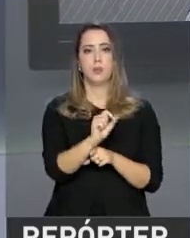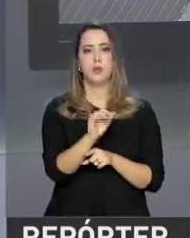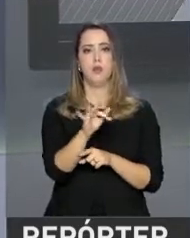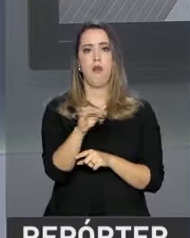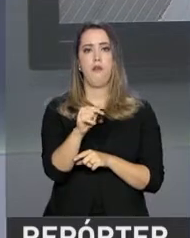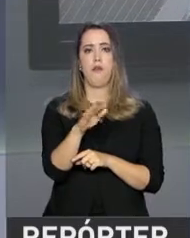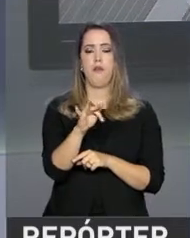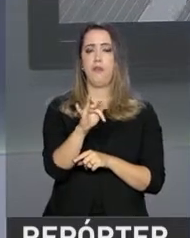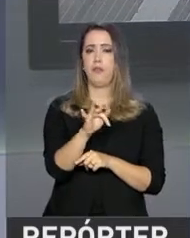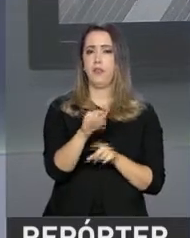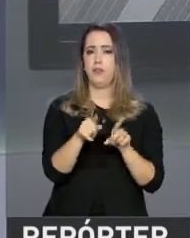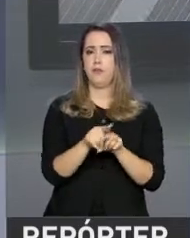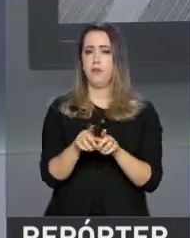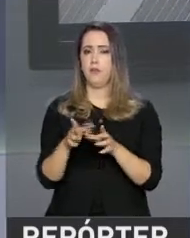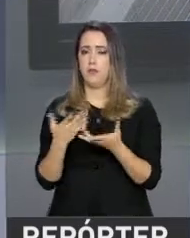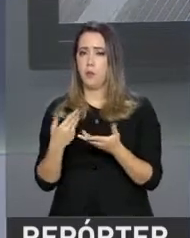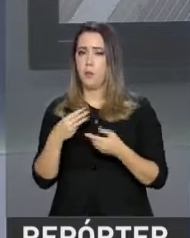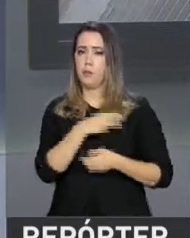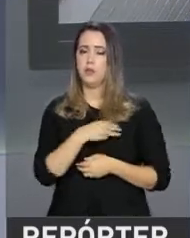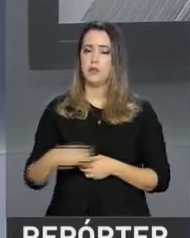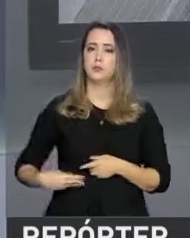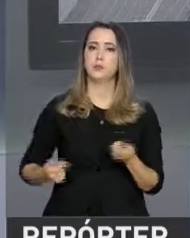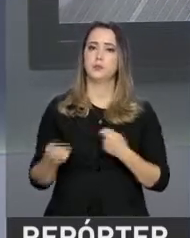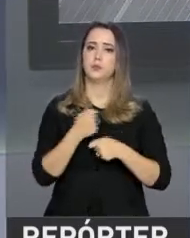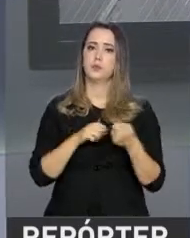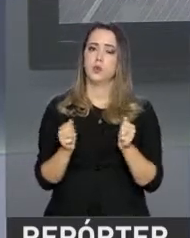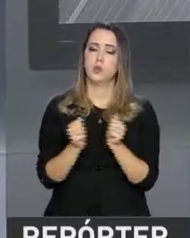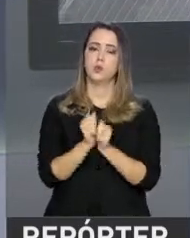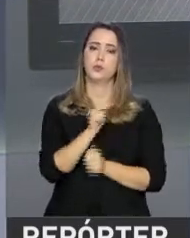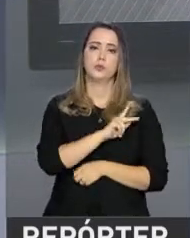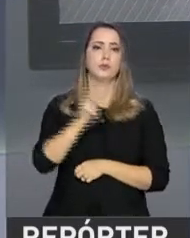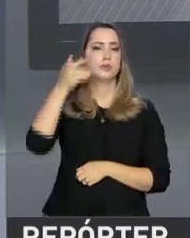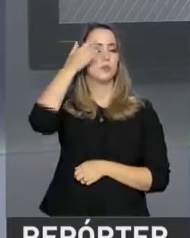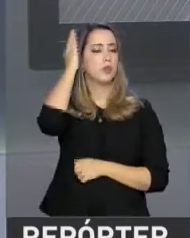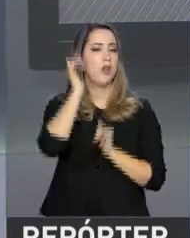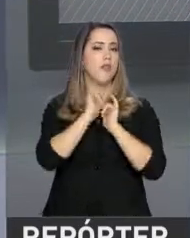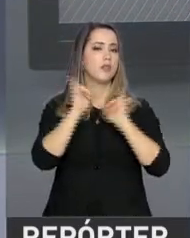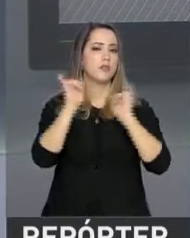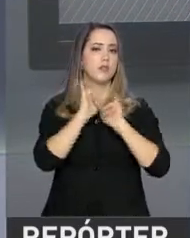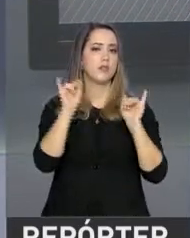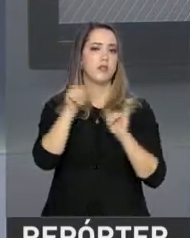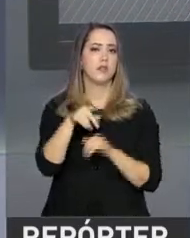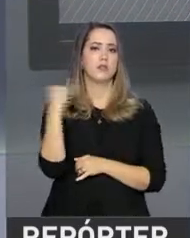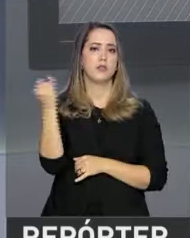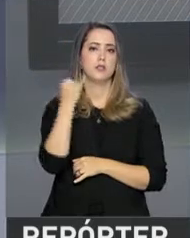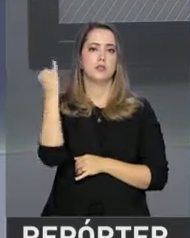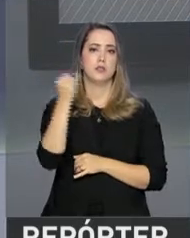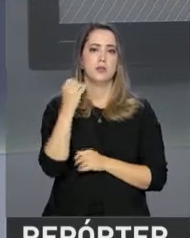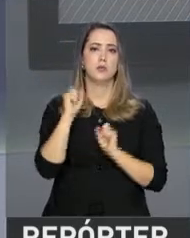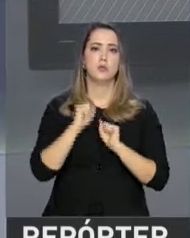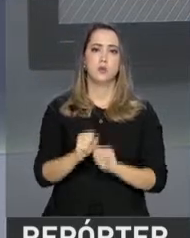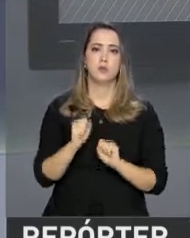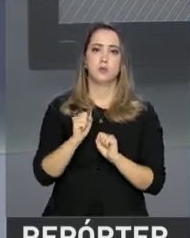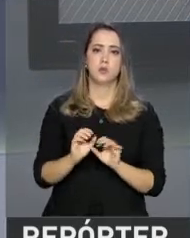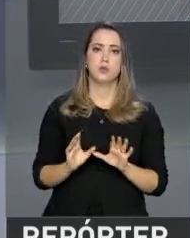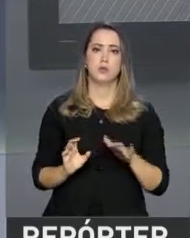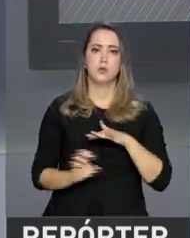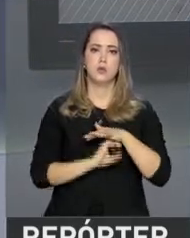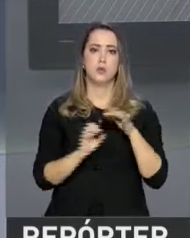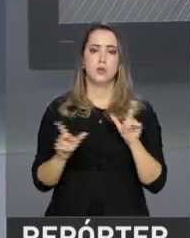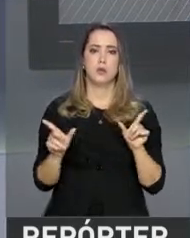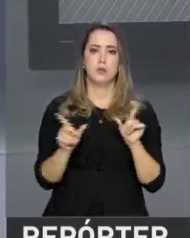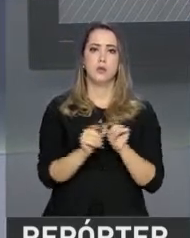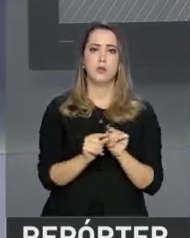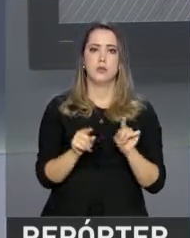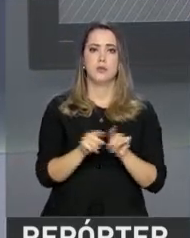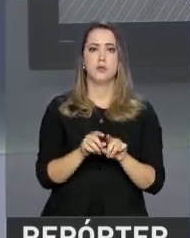pelo ministro da fazenda e henrique meirelles e pelo presidente da república michel temer que destacou a importância de se permitir que as pequenas e médias